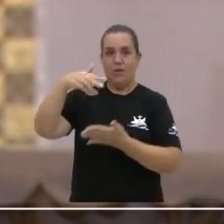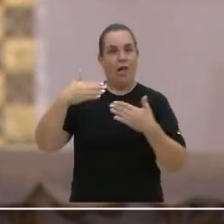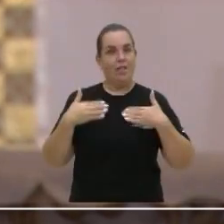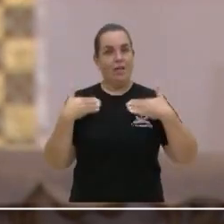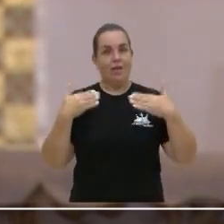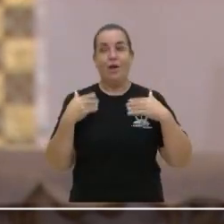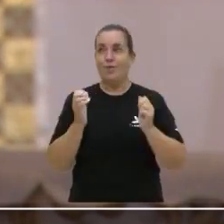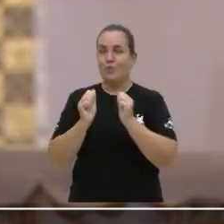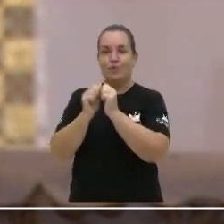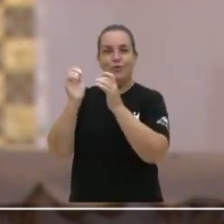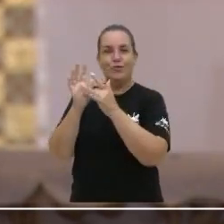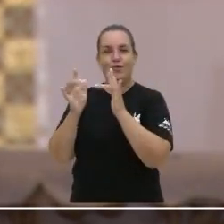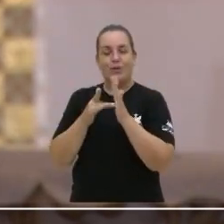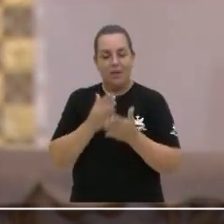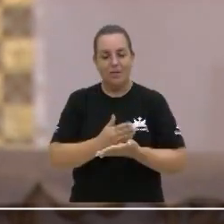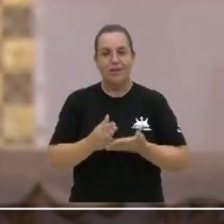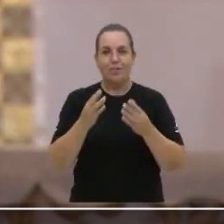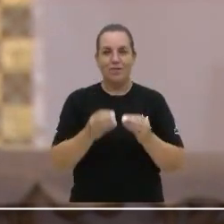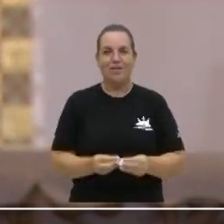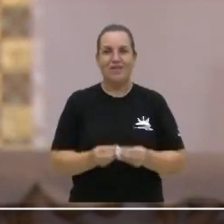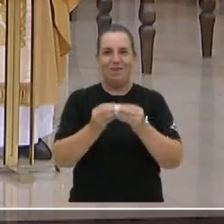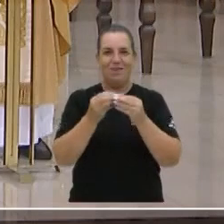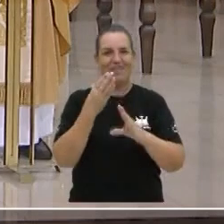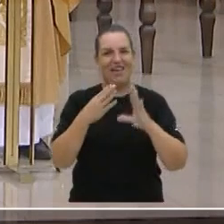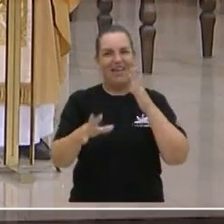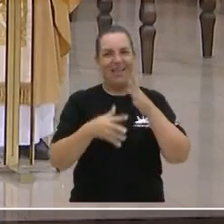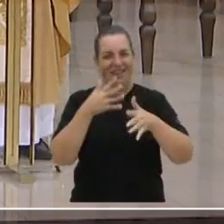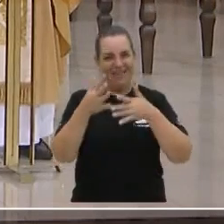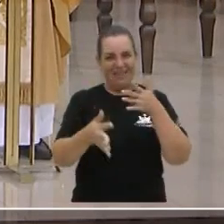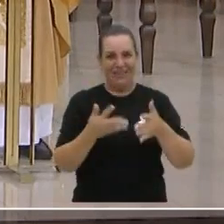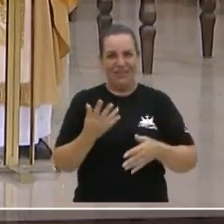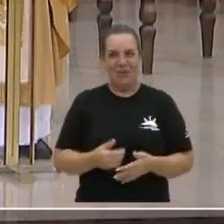Cristo, iniciemos nossa celebração cantando.